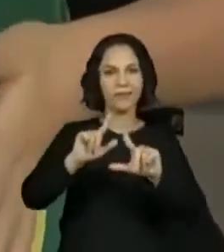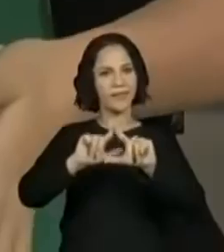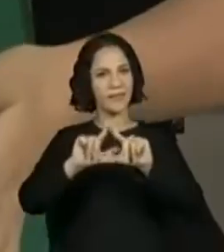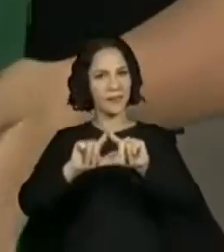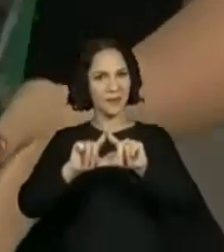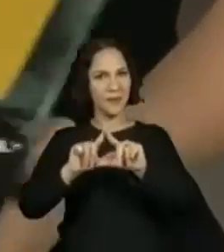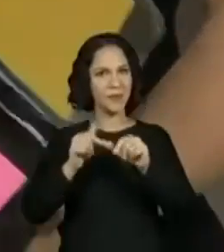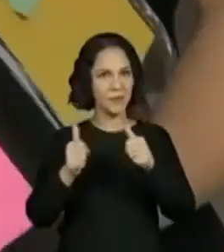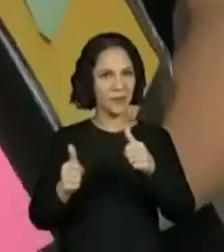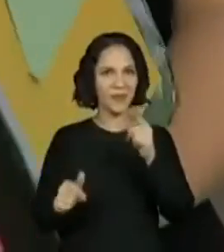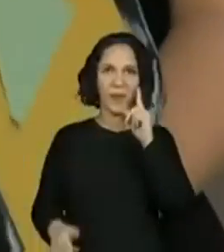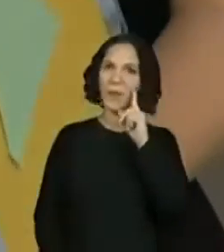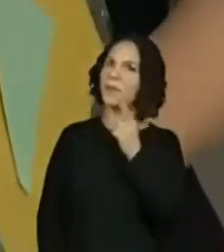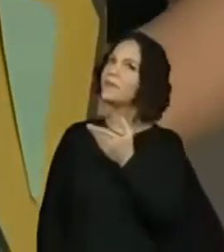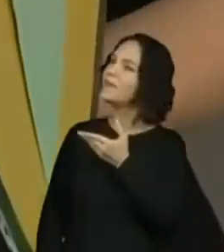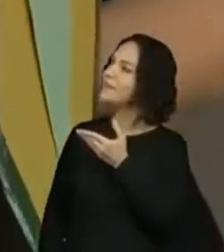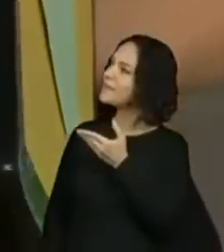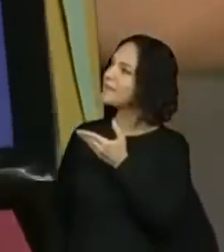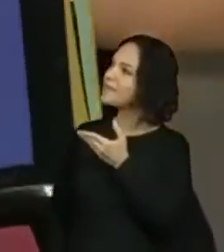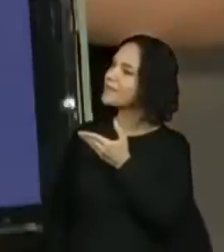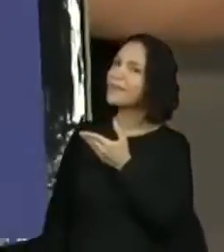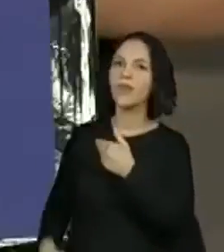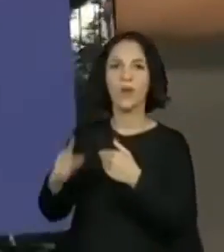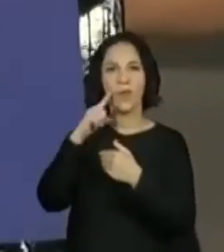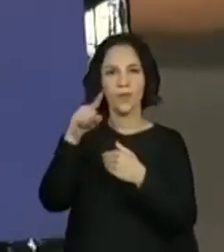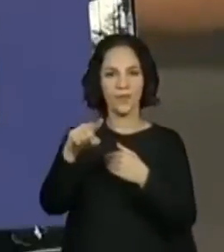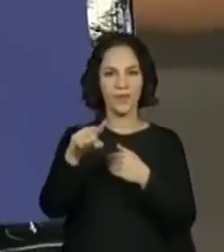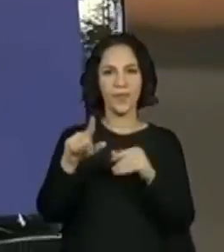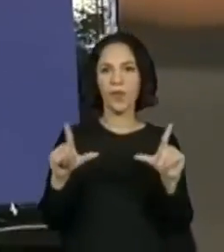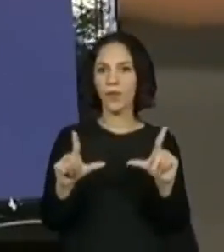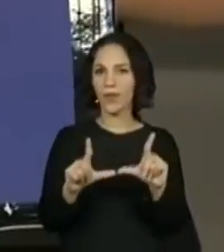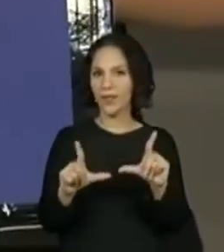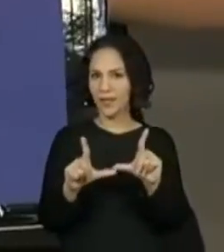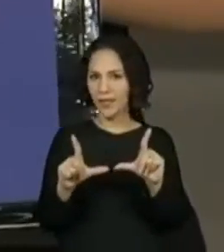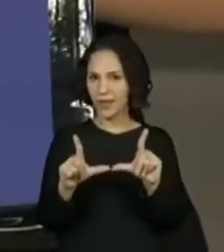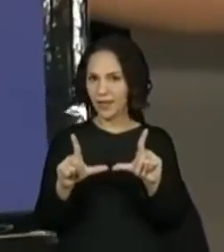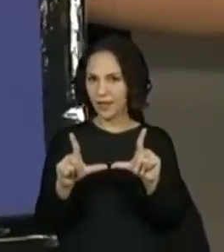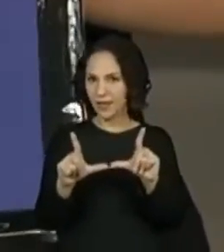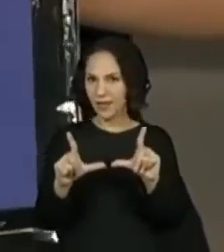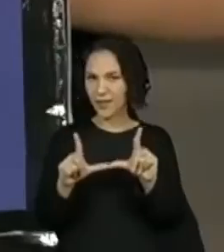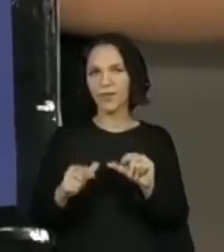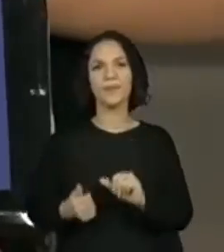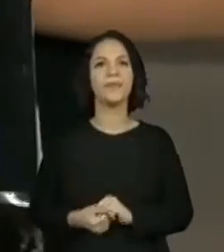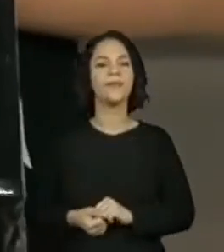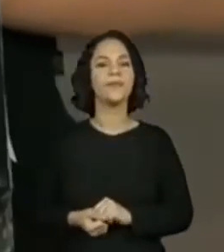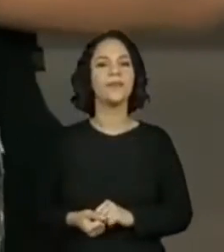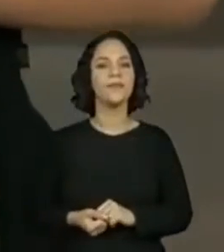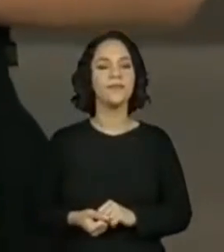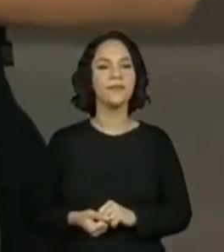vimos. Pode mostrar o quadrado, olha lá. O quadrado,